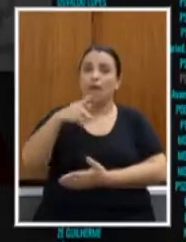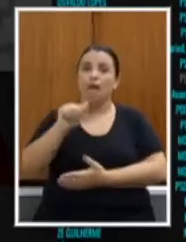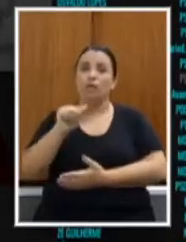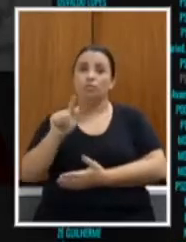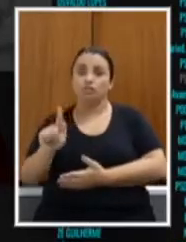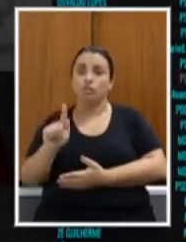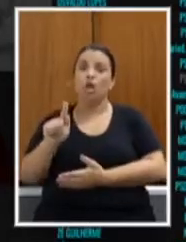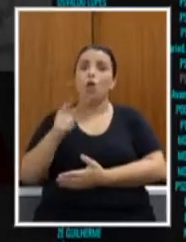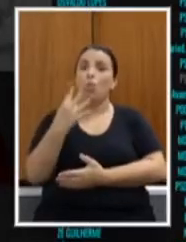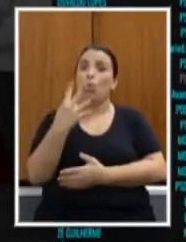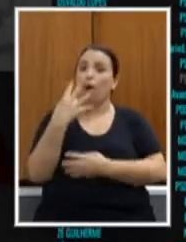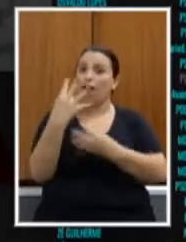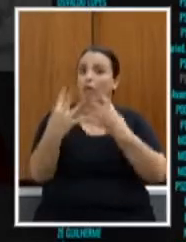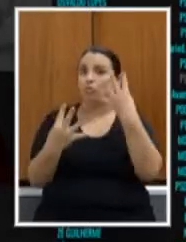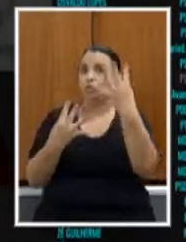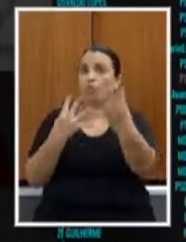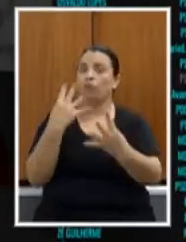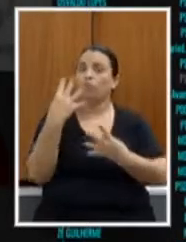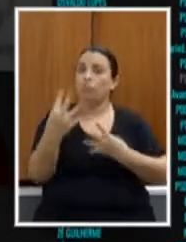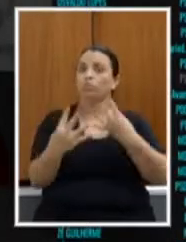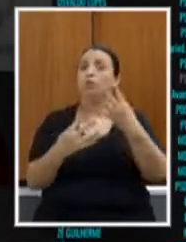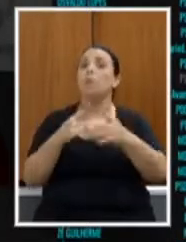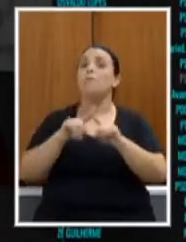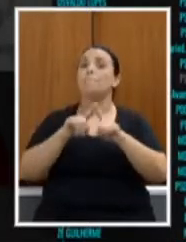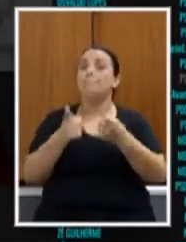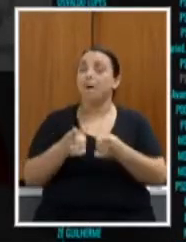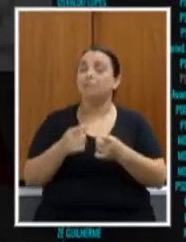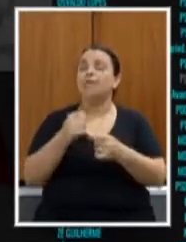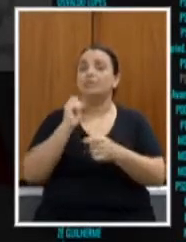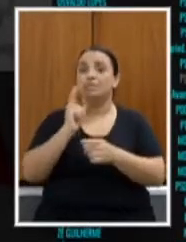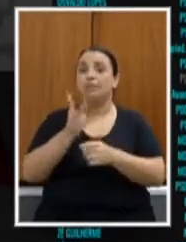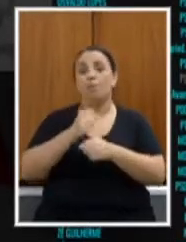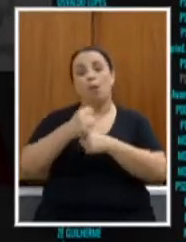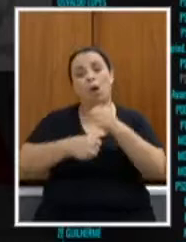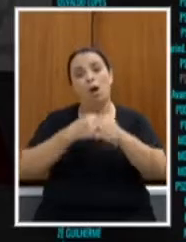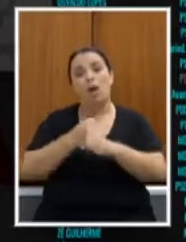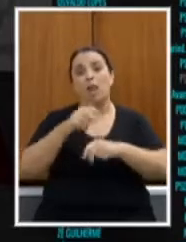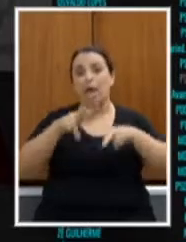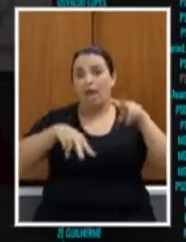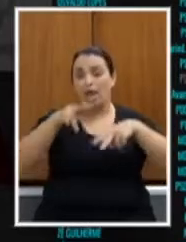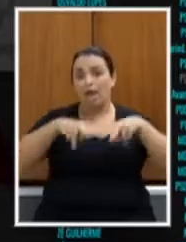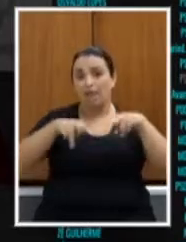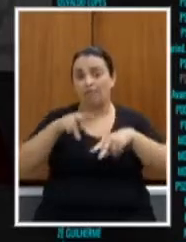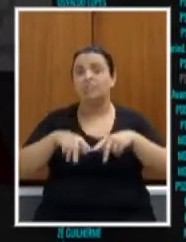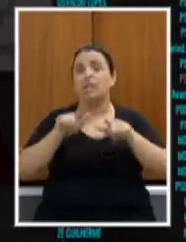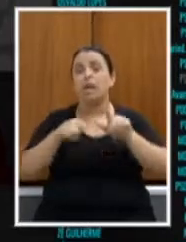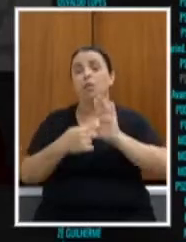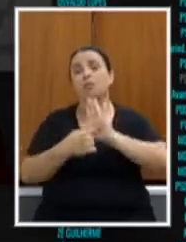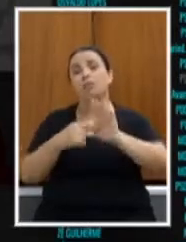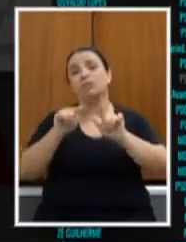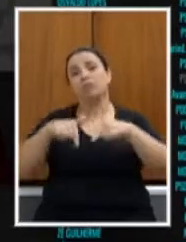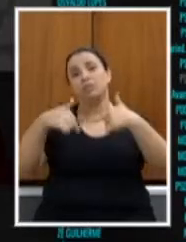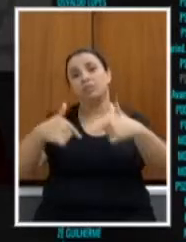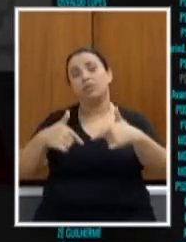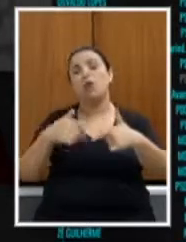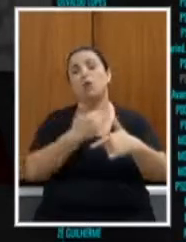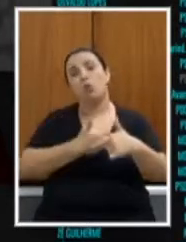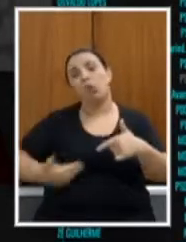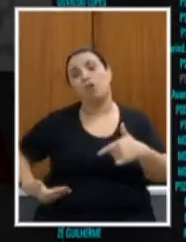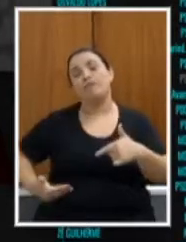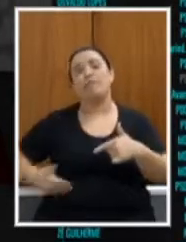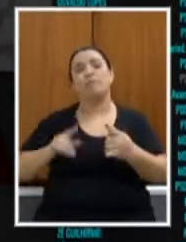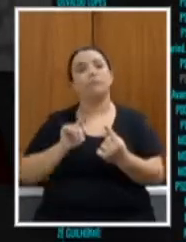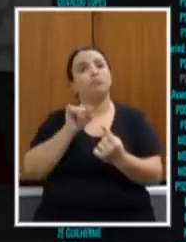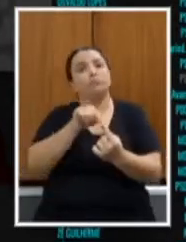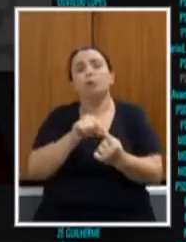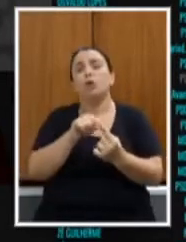mas é revisado anualmente. Ele traz os programas e ações que o governo pretende desenvolver nesse período, portanto, de